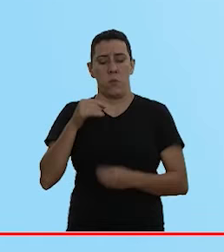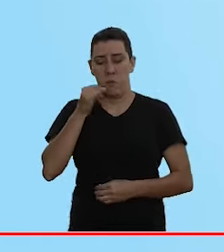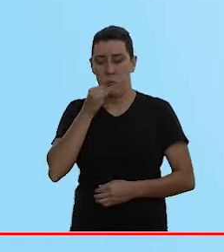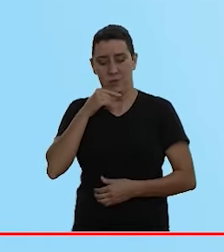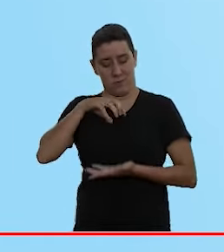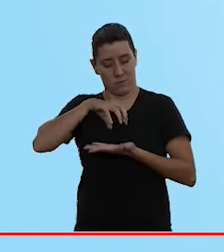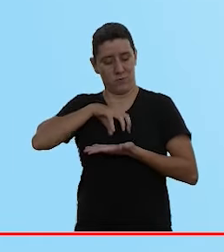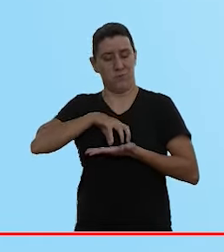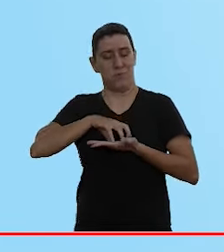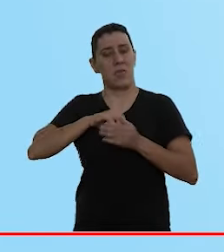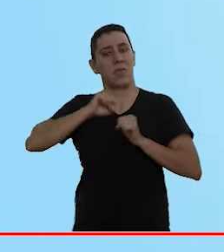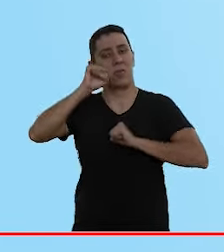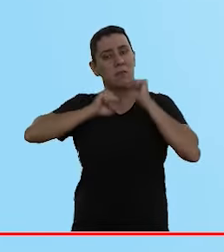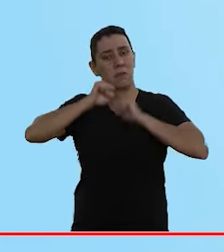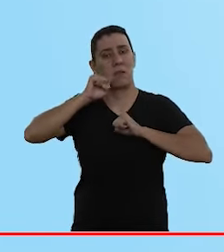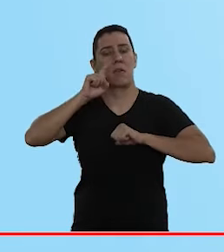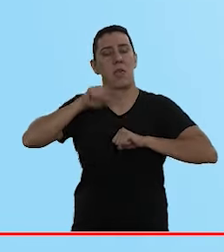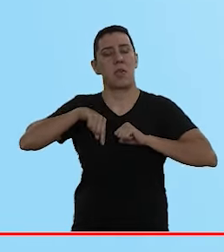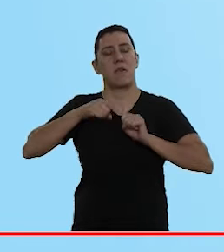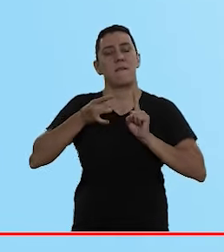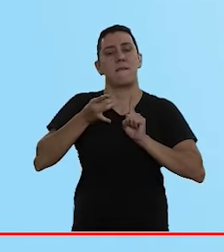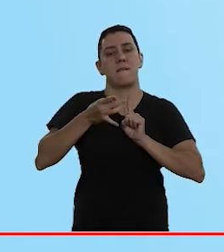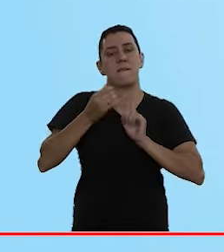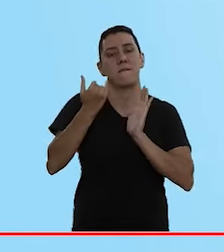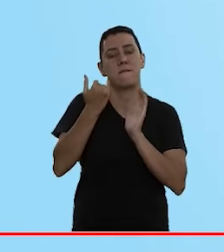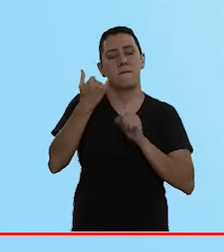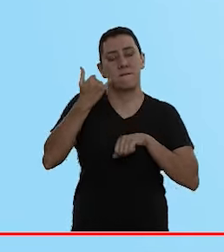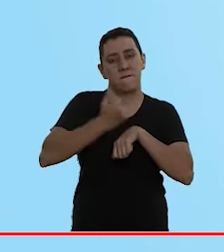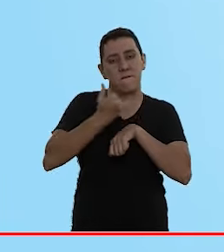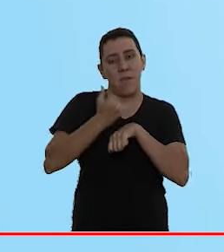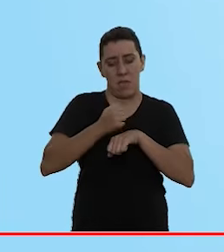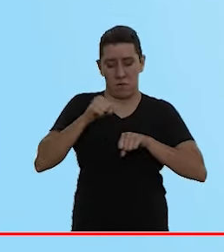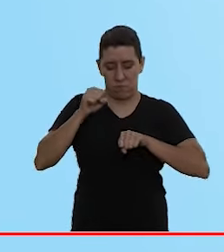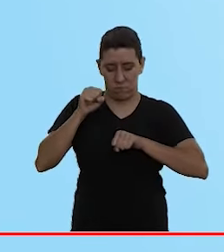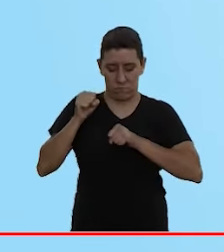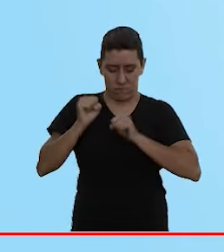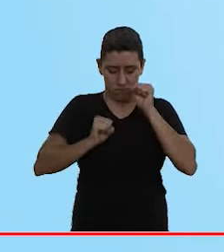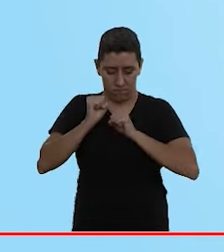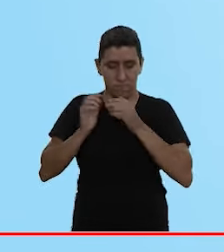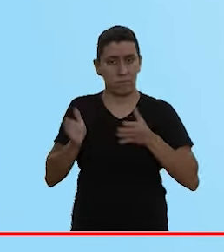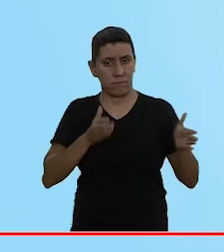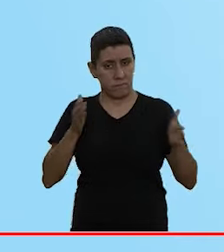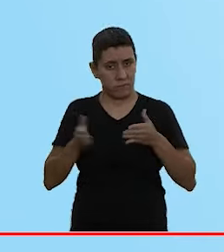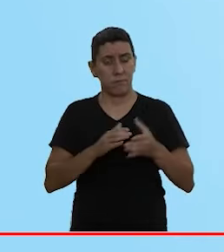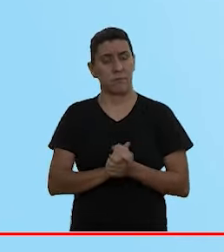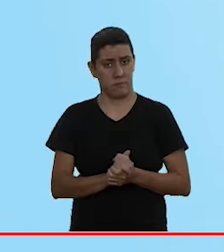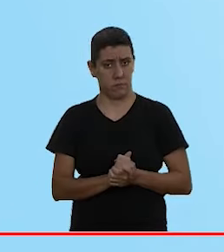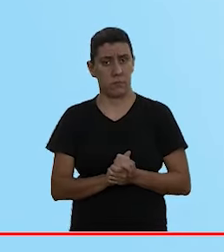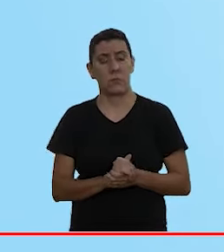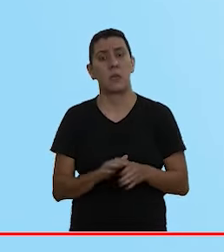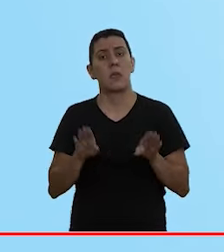com metais aqui. E sobre os inversores, a gente está falando aqui